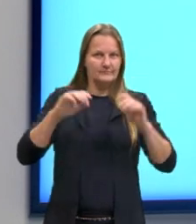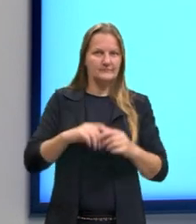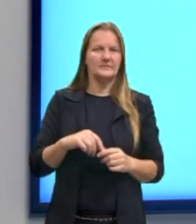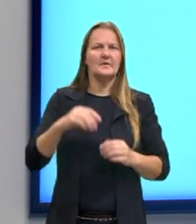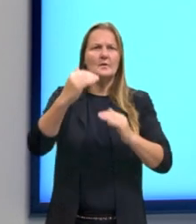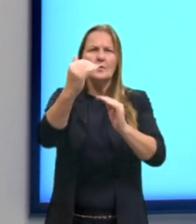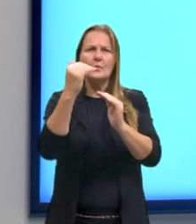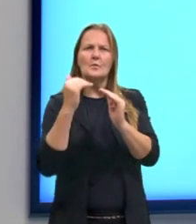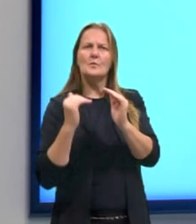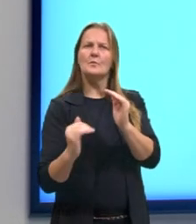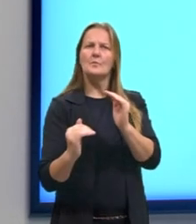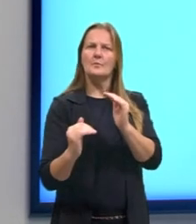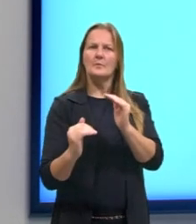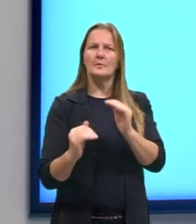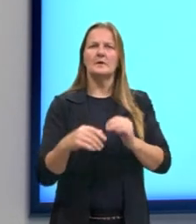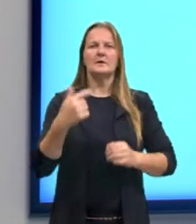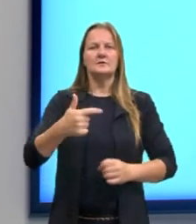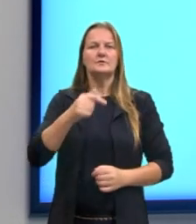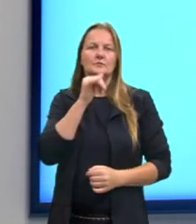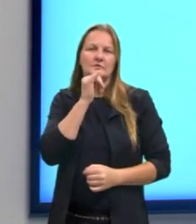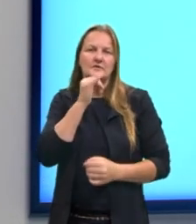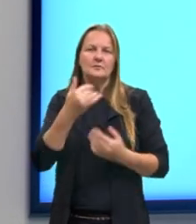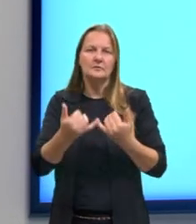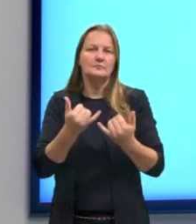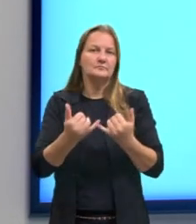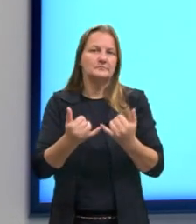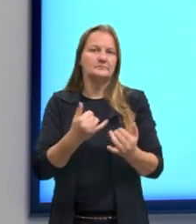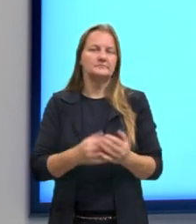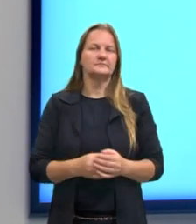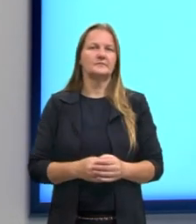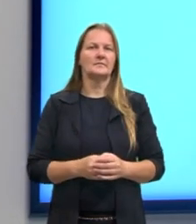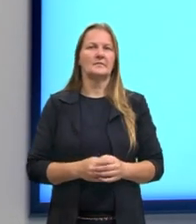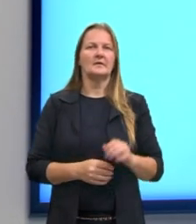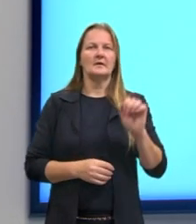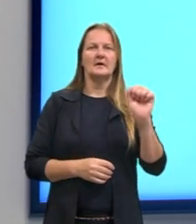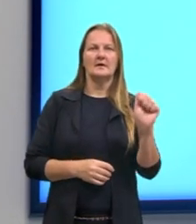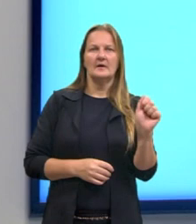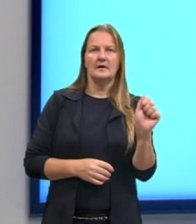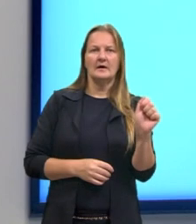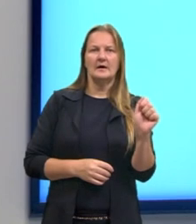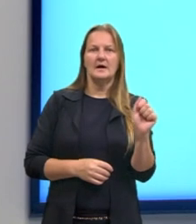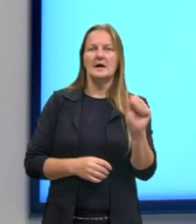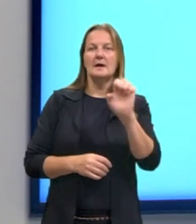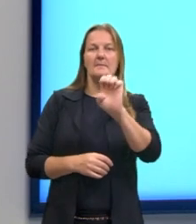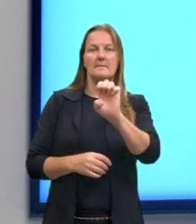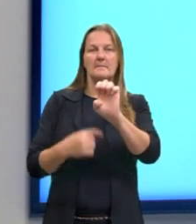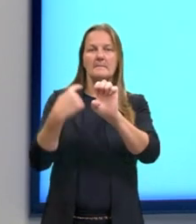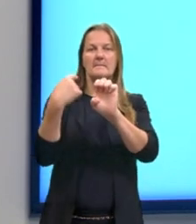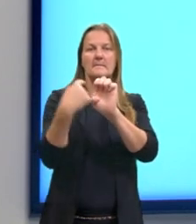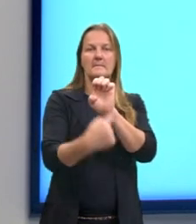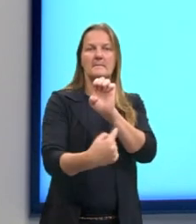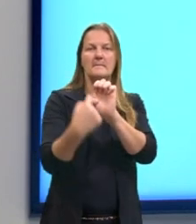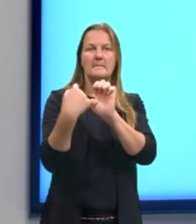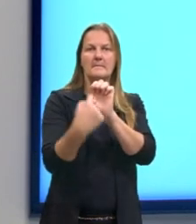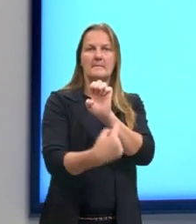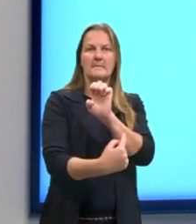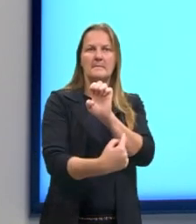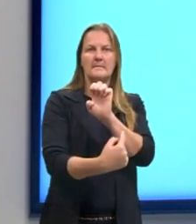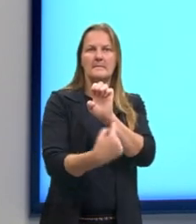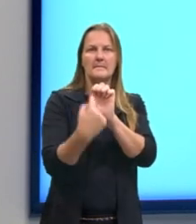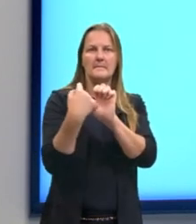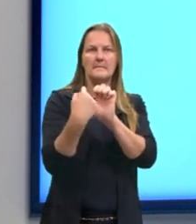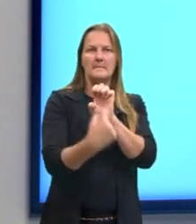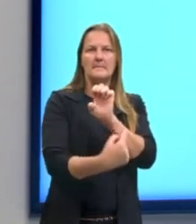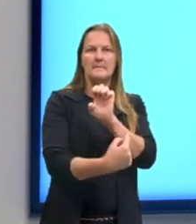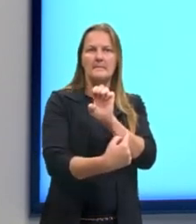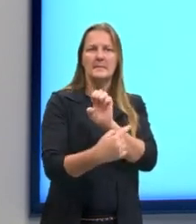Logo abaixo, aqui nós temos o segundo exemplo, onde eu tenho o elemento A não pertencente a B. Eu leio A